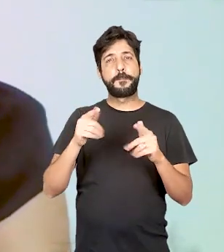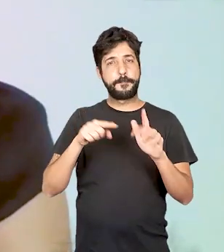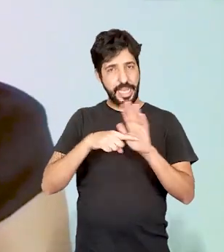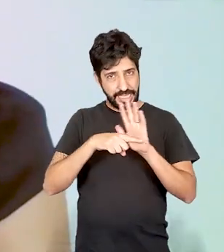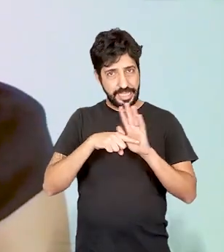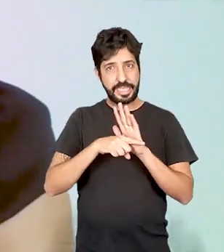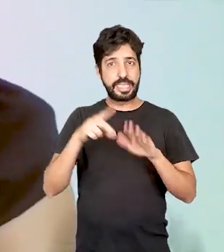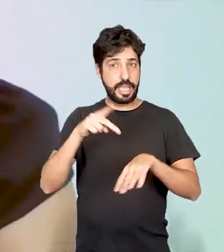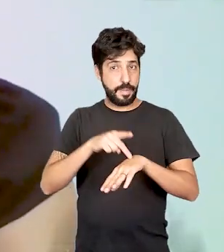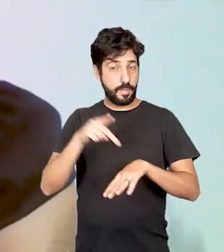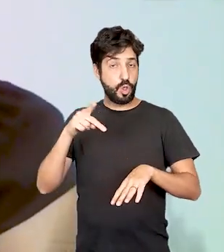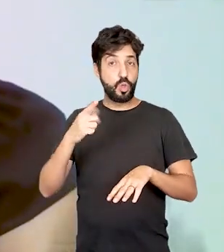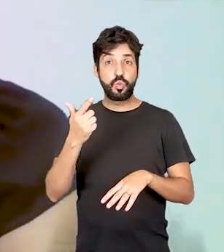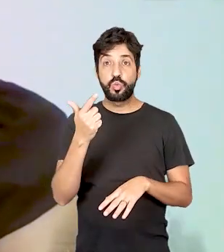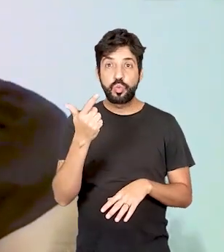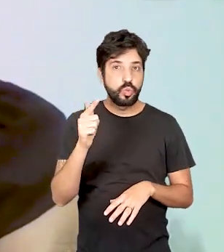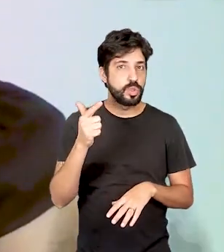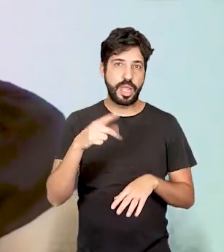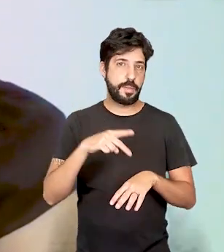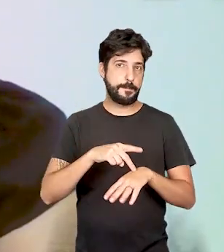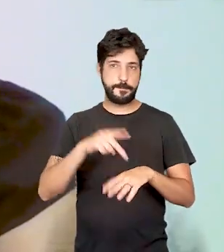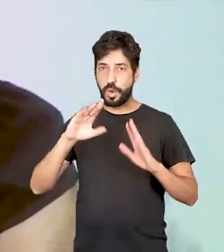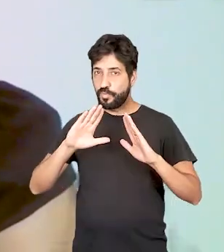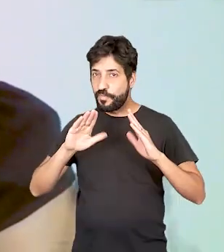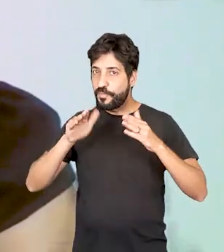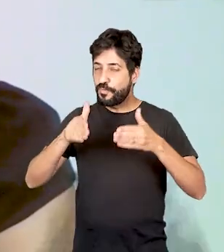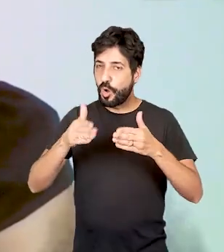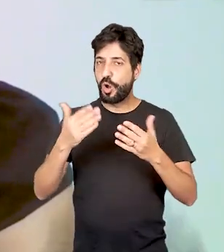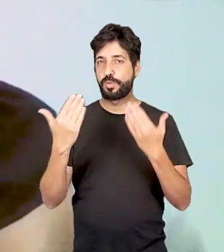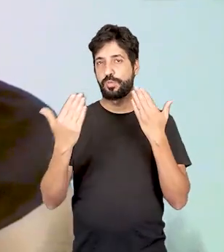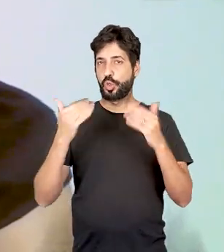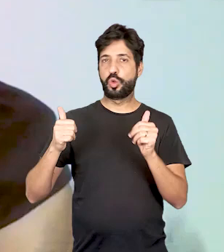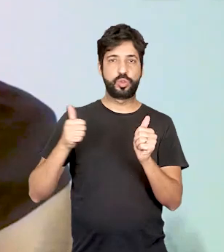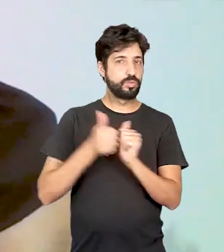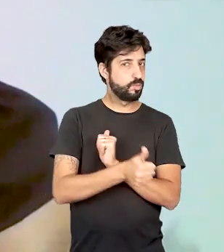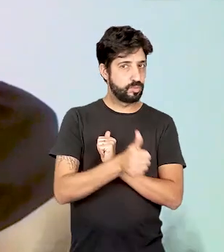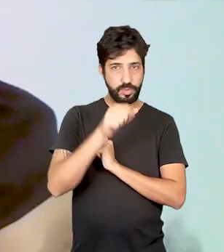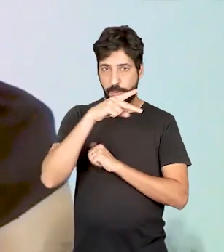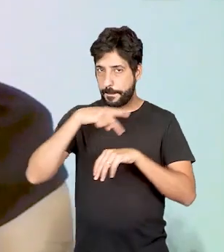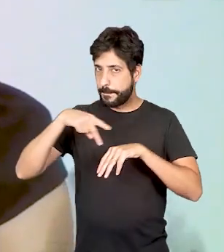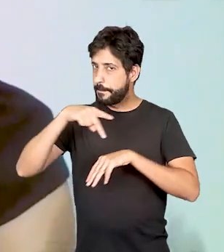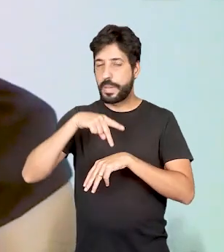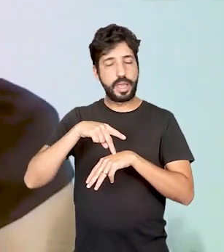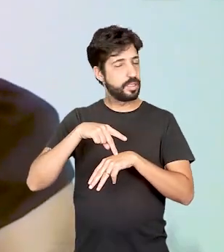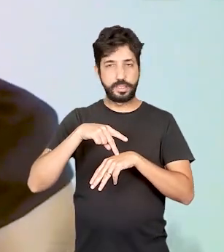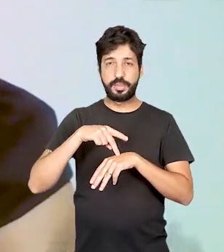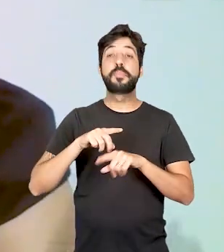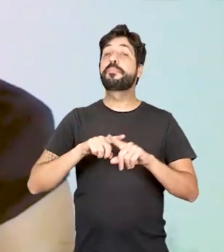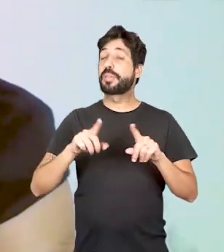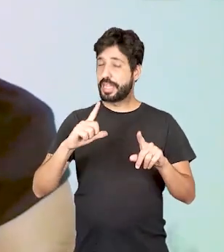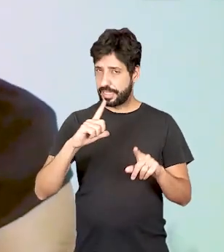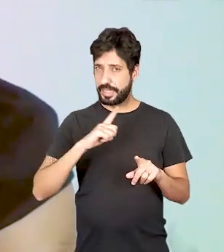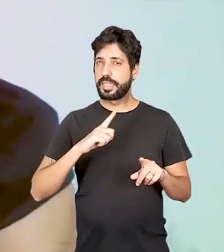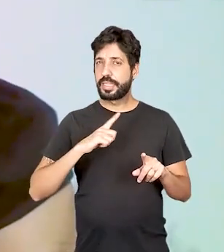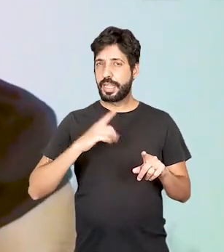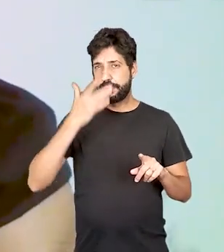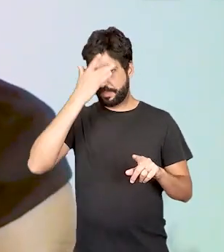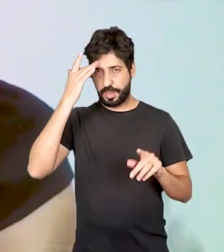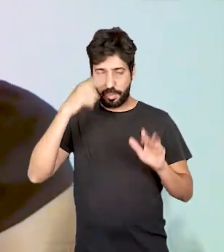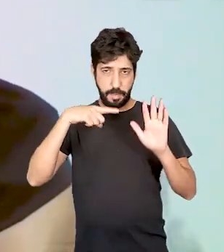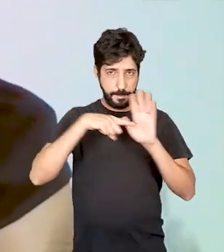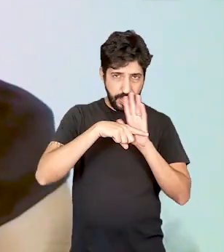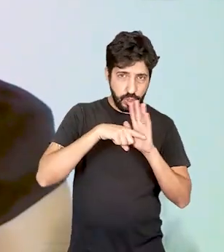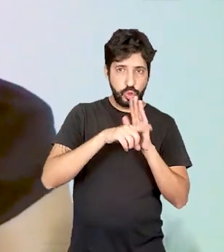e pós-graduação. Não temos ainda uma pós-graduação específica em Psicologia do Esporte no país, porém, temos pesquisadores,